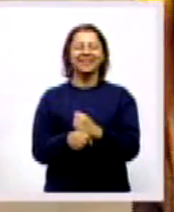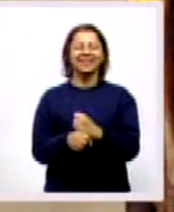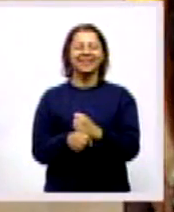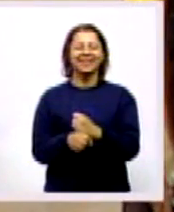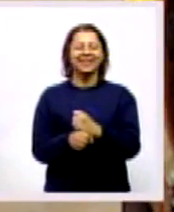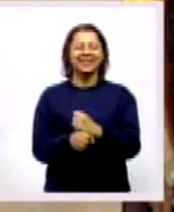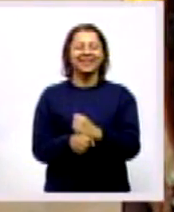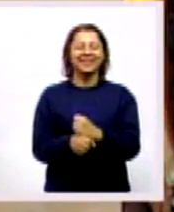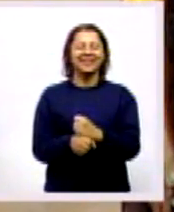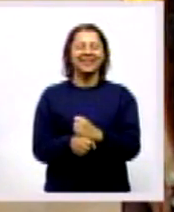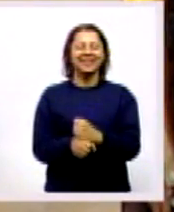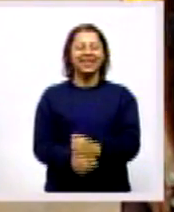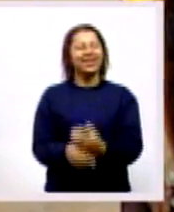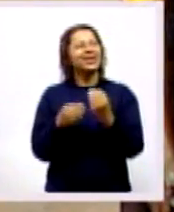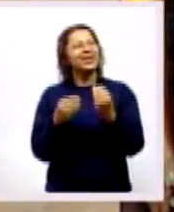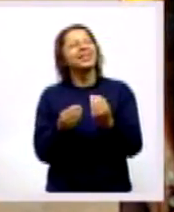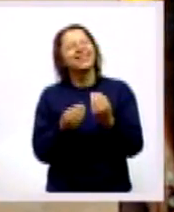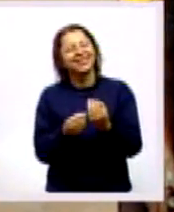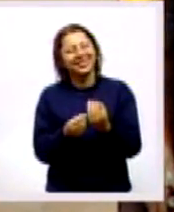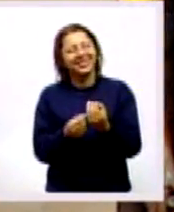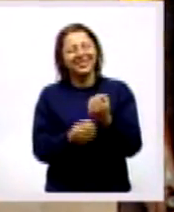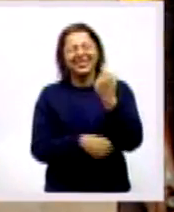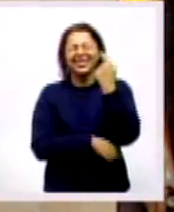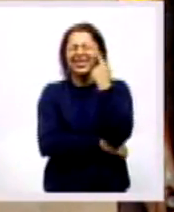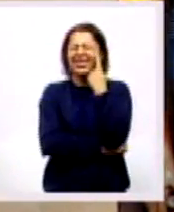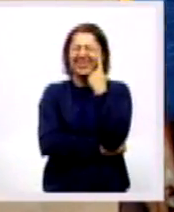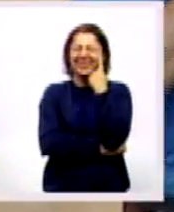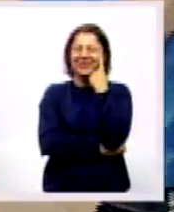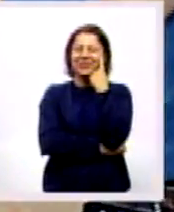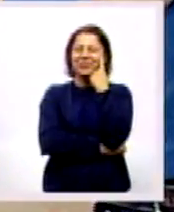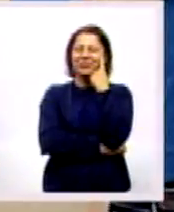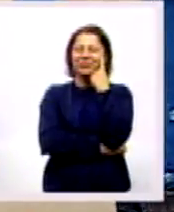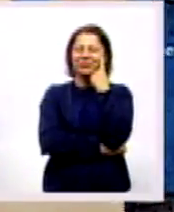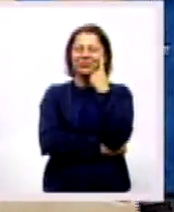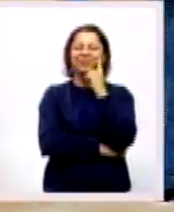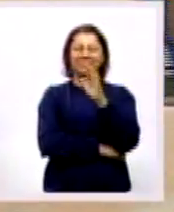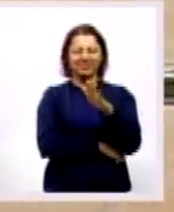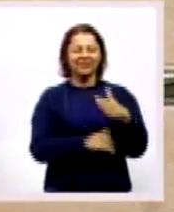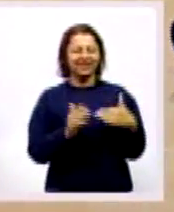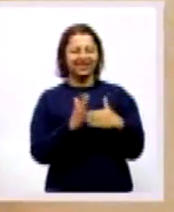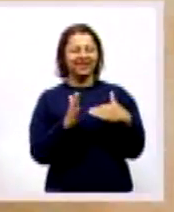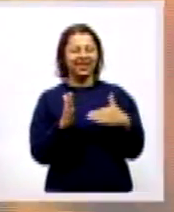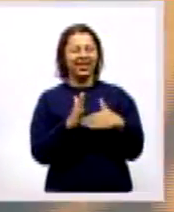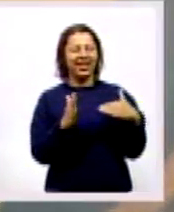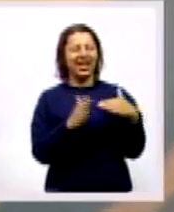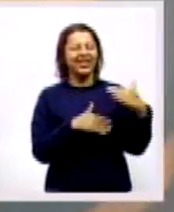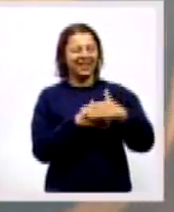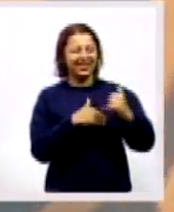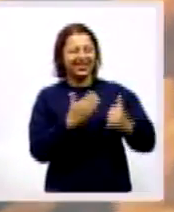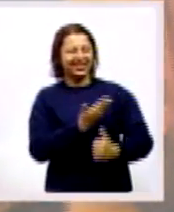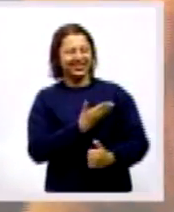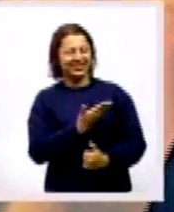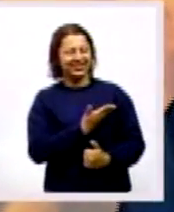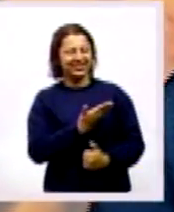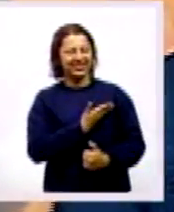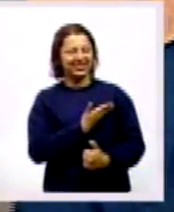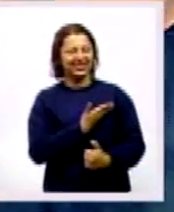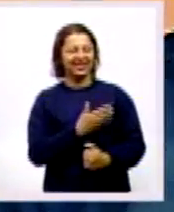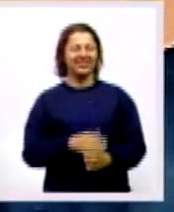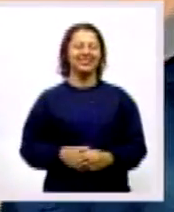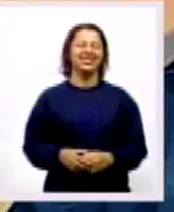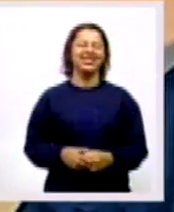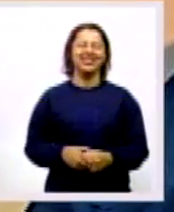gente do céu, como é que eu fico? Aí ela vai, pera aí, um minutinho, a comadre Geralda. Chama a